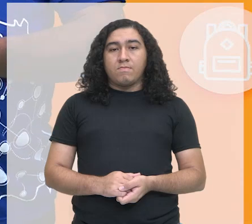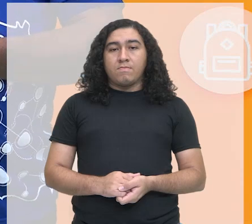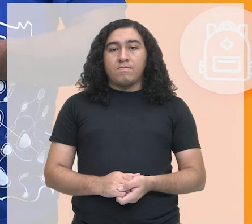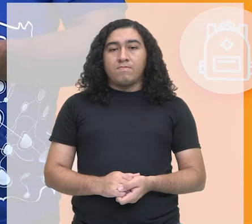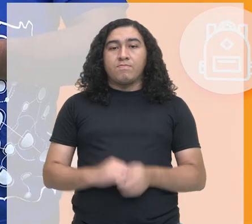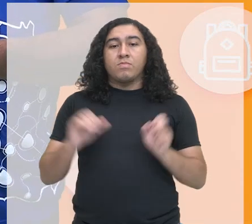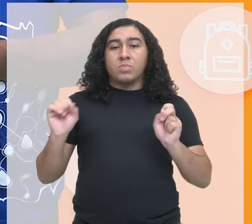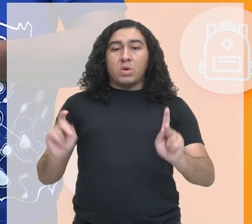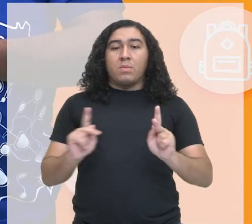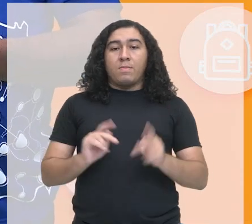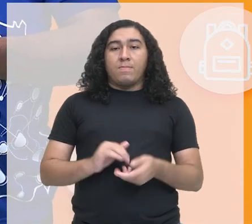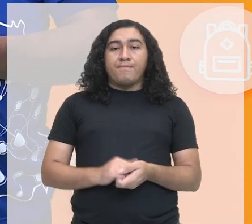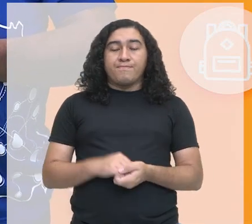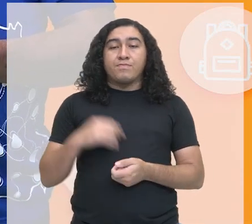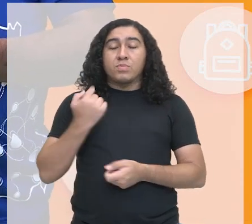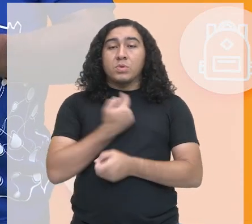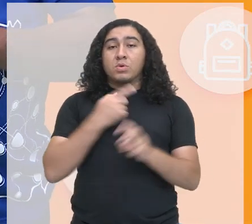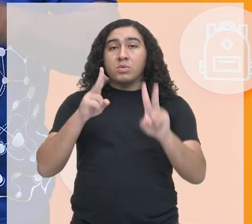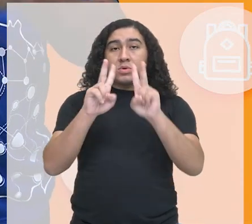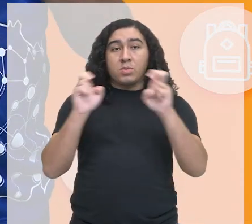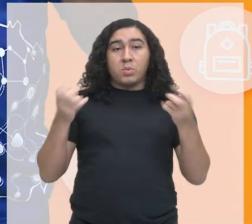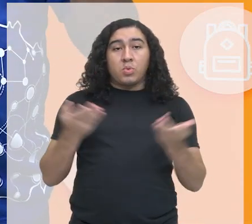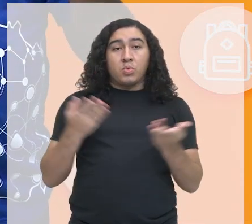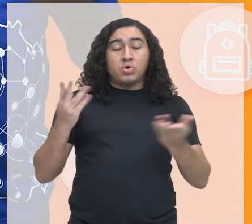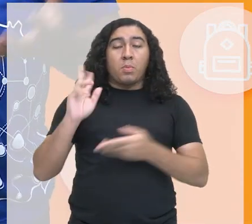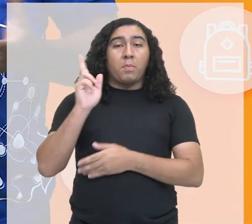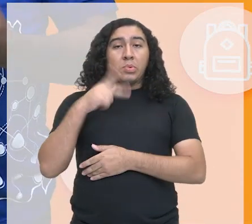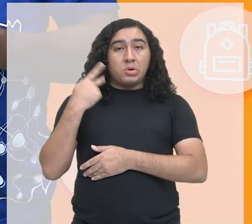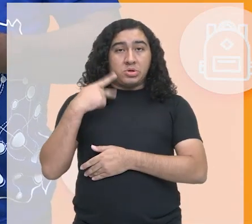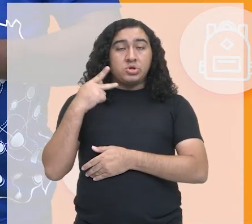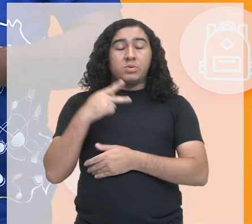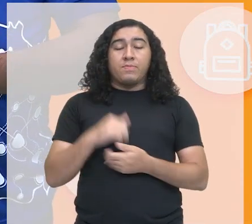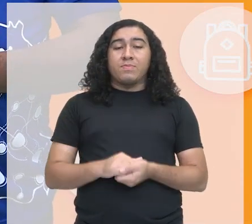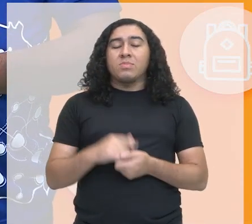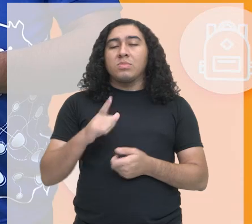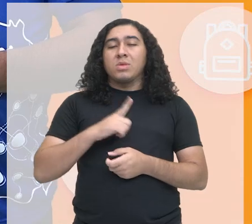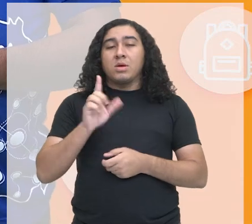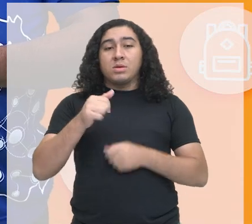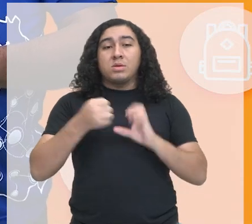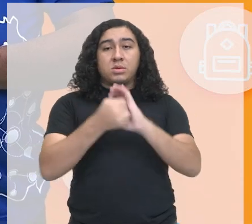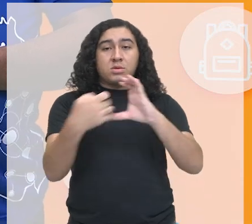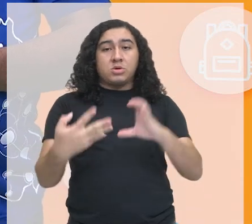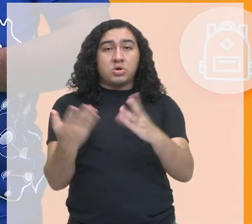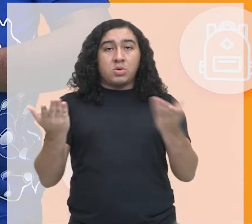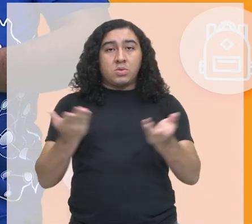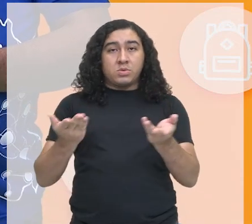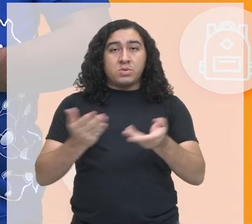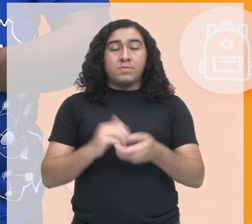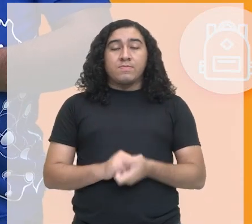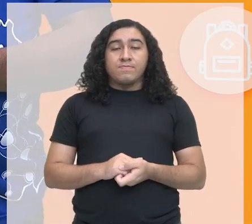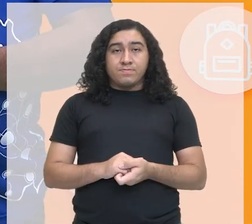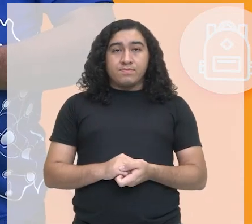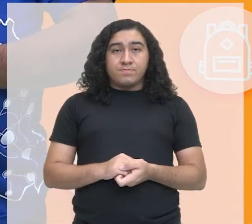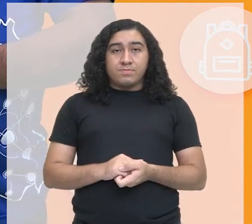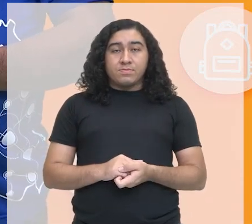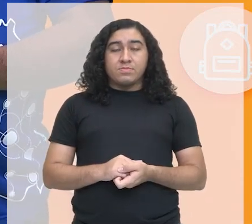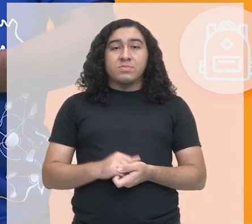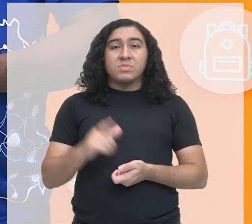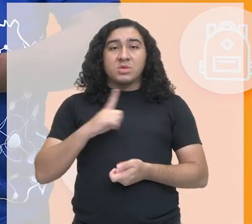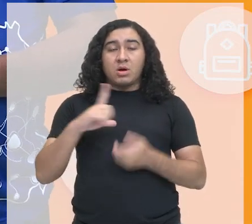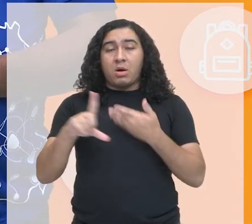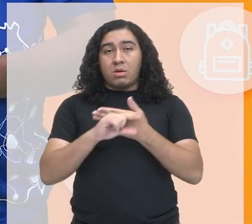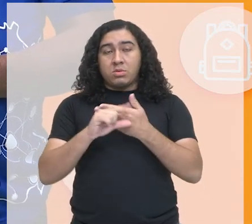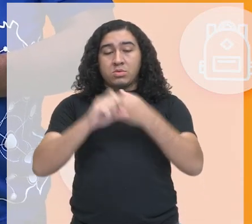Muito bem, nós vamos falar então de política, falar um pouco dessa dimensão da nossa vida. Aristóteles falava que nós todos somos